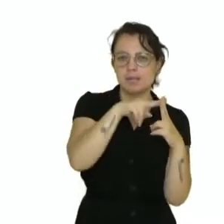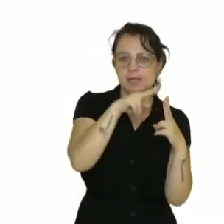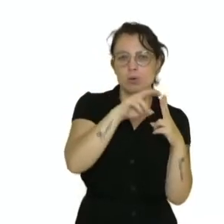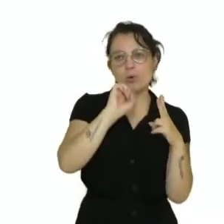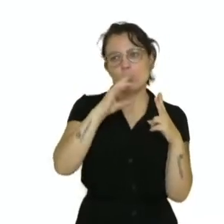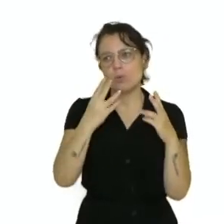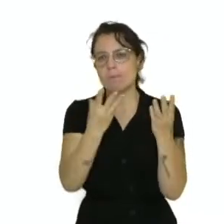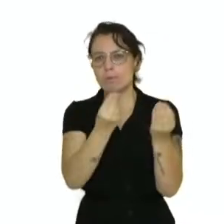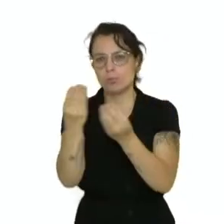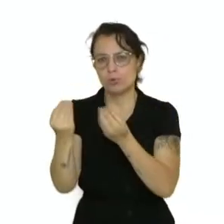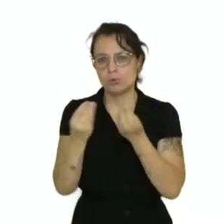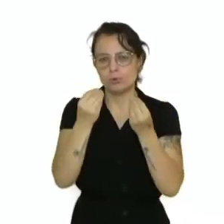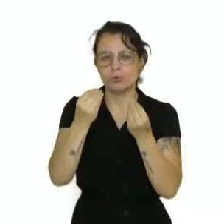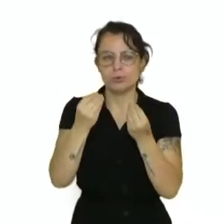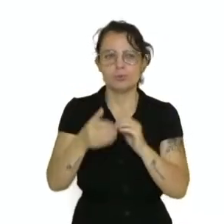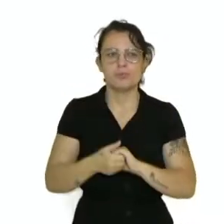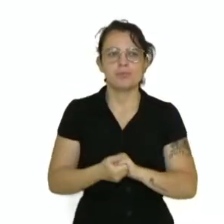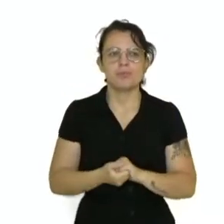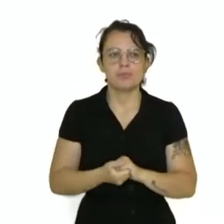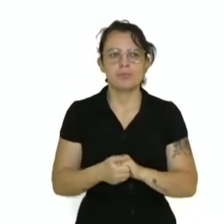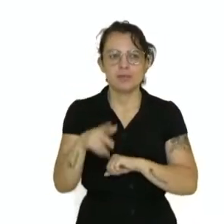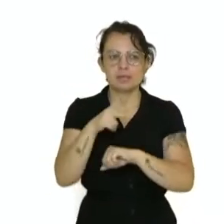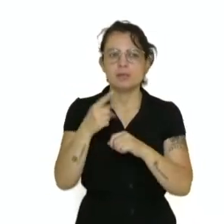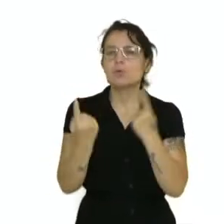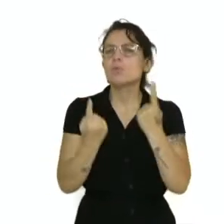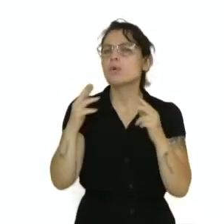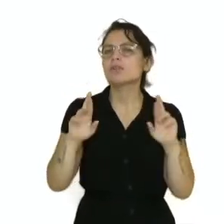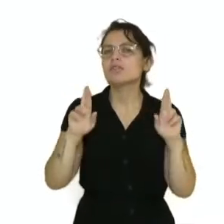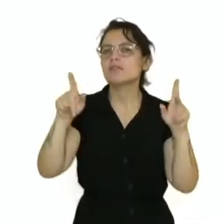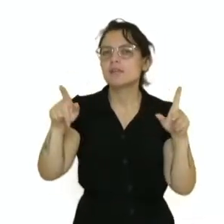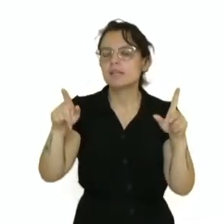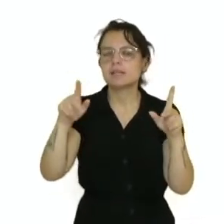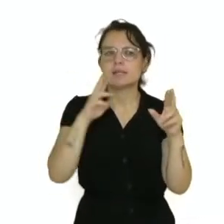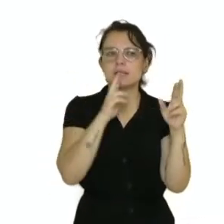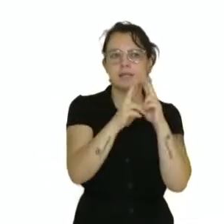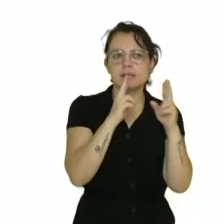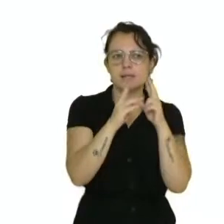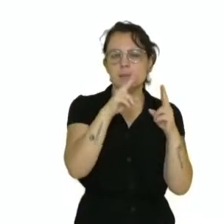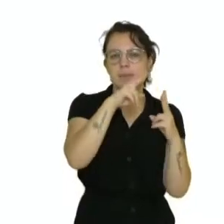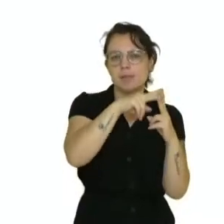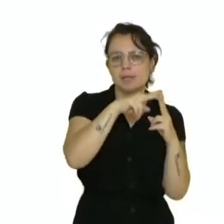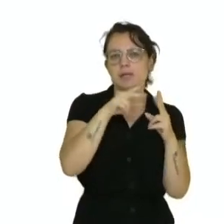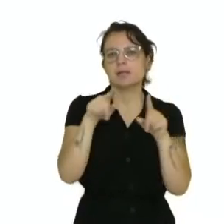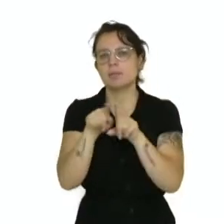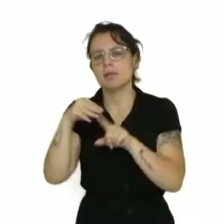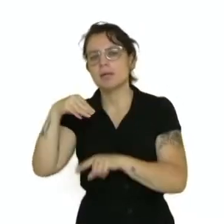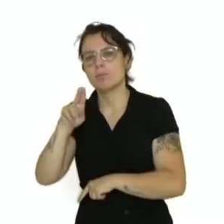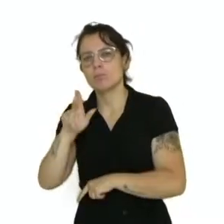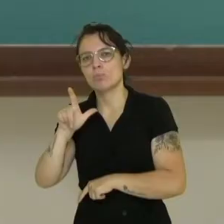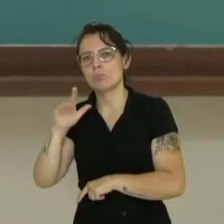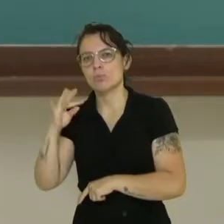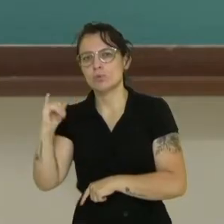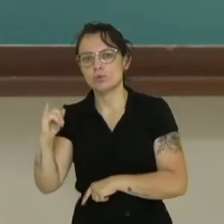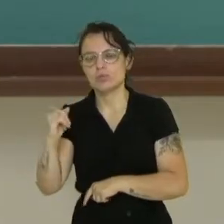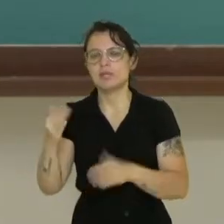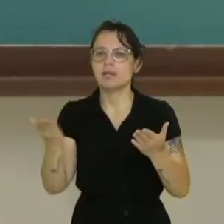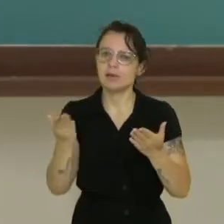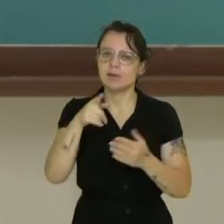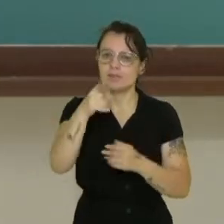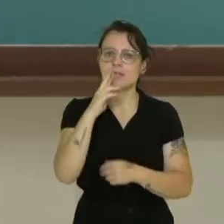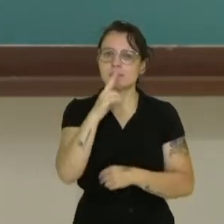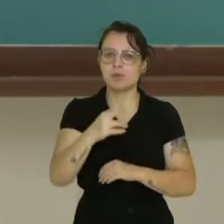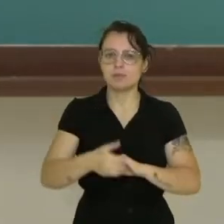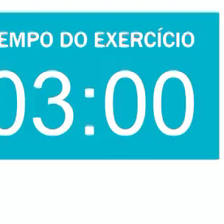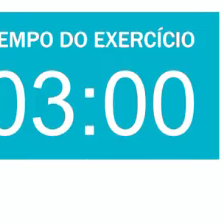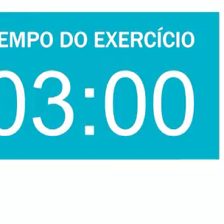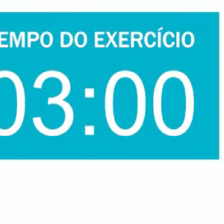ou multilaterais. Explique quais são as diferenças entre as relações bilaterais e multilaterais, e agora é com vocês.